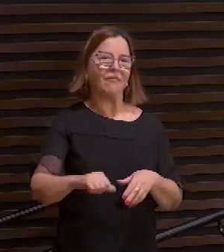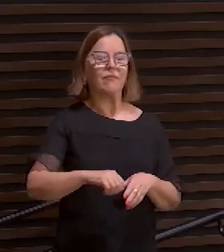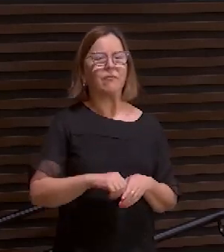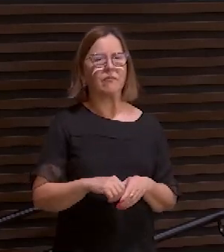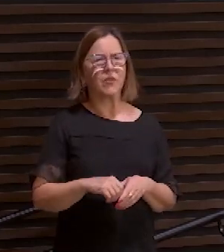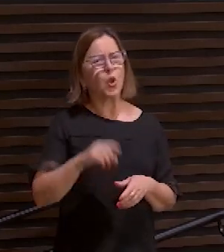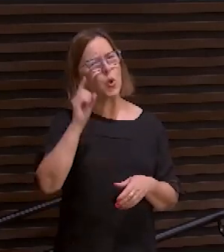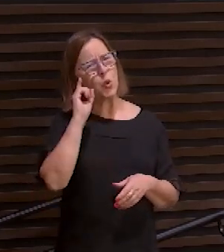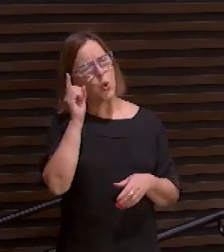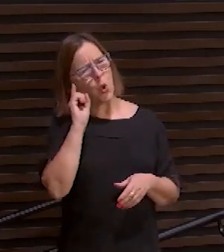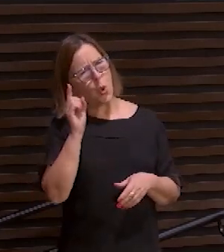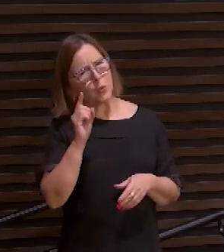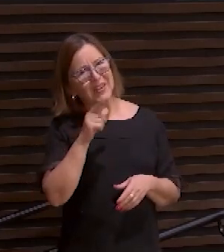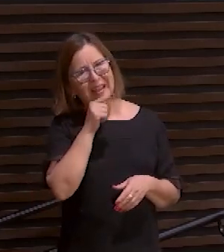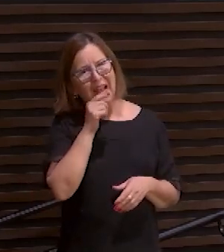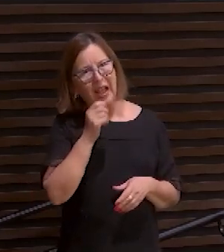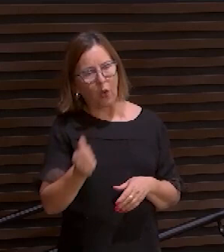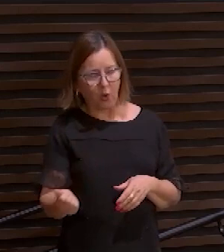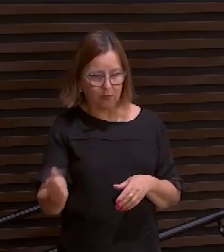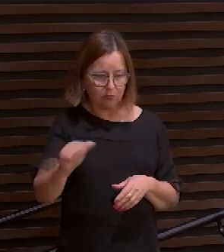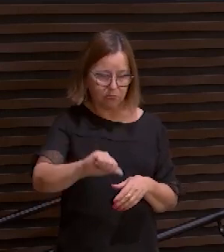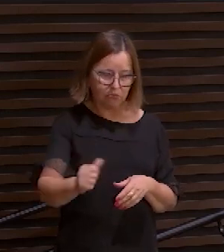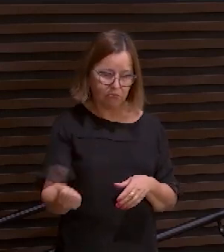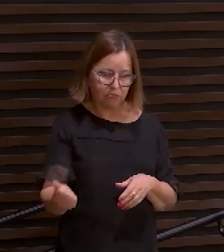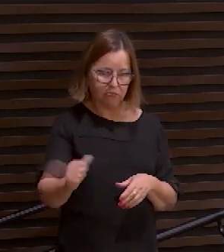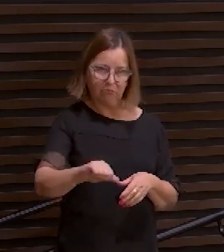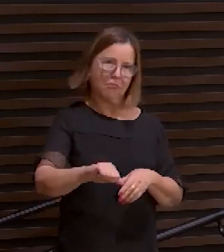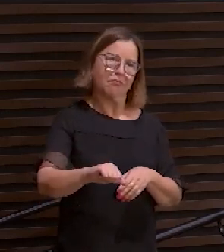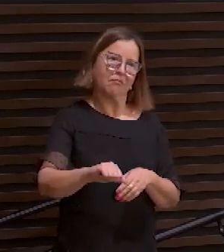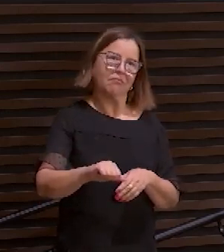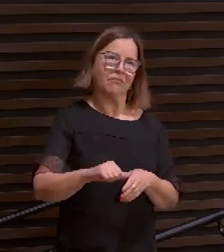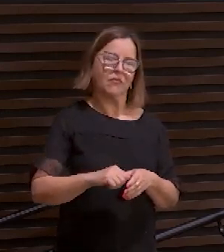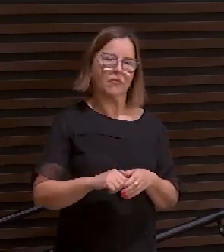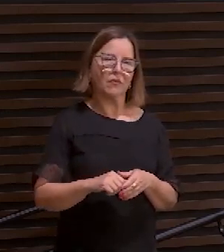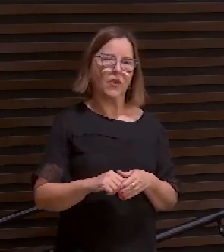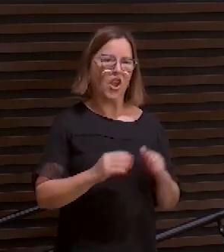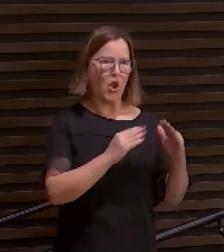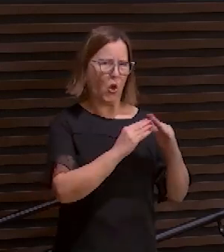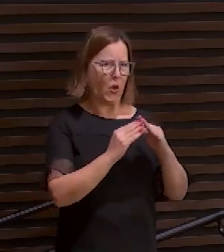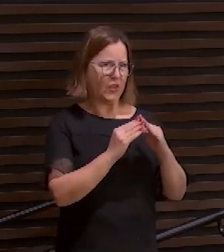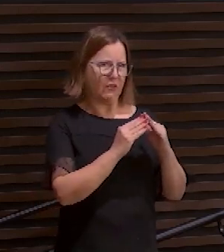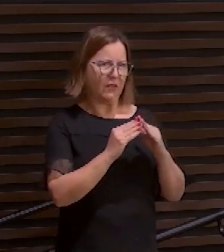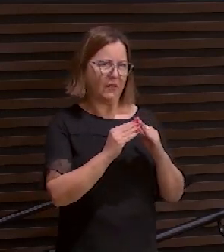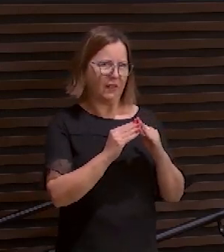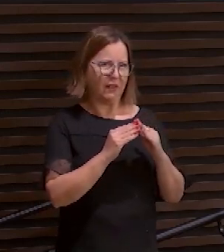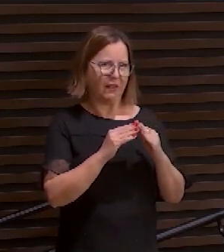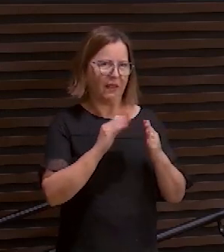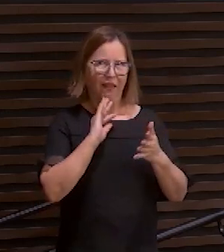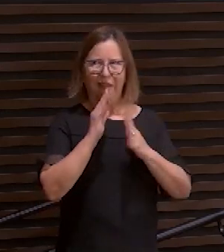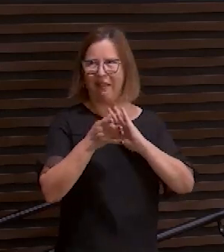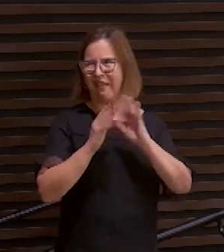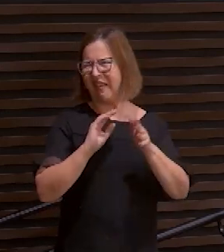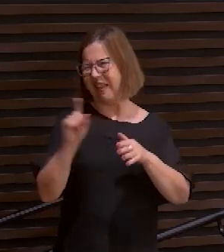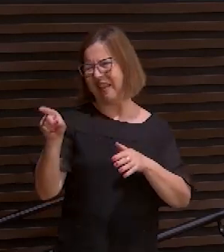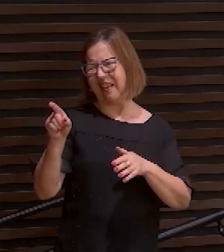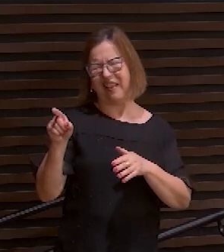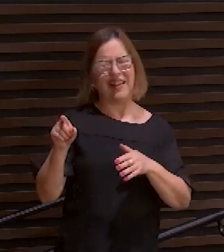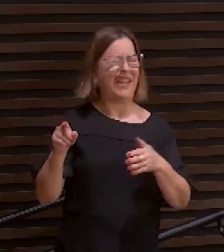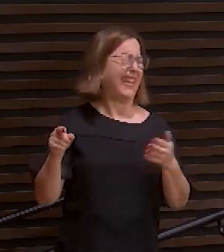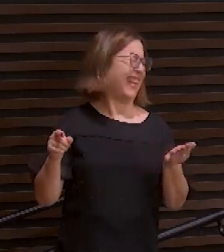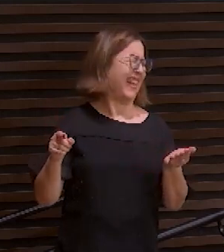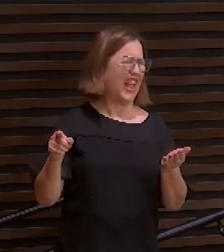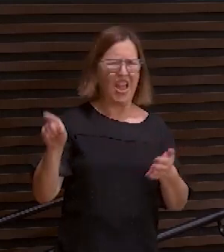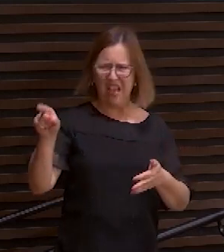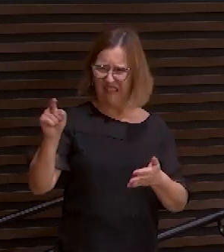Todo dia ele ia lá, botava água na semente. Os vizinhos ali o criticavam, dizendo: rapaz, você está